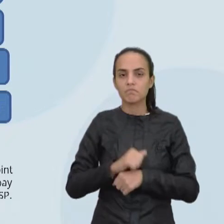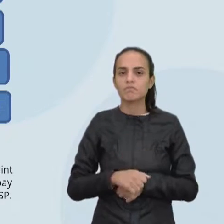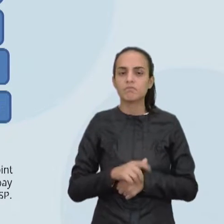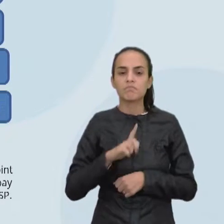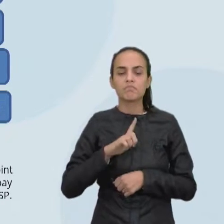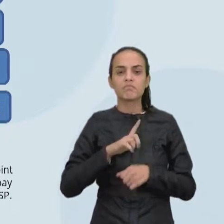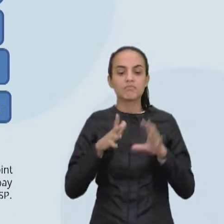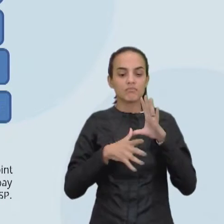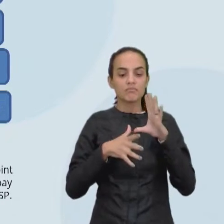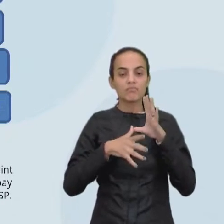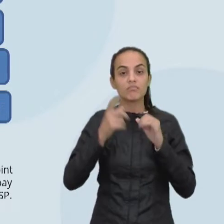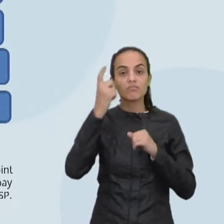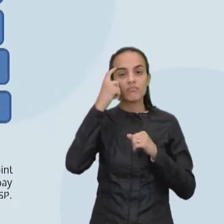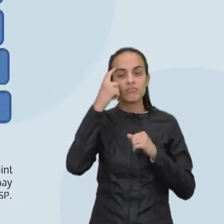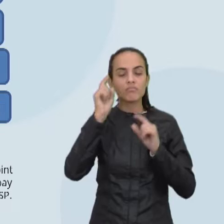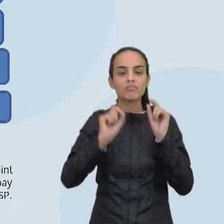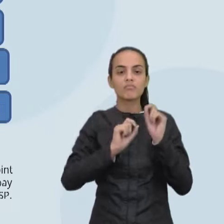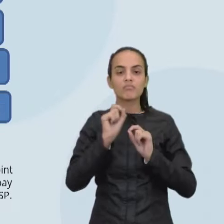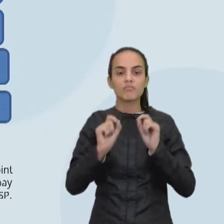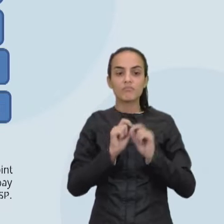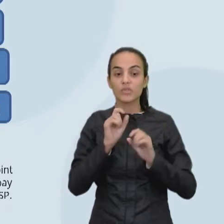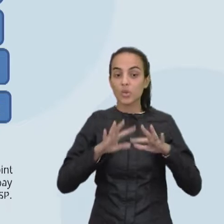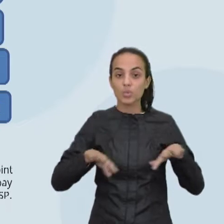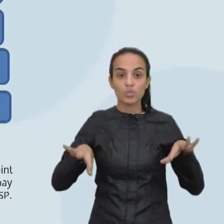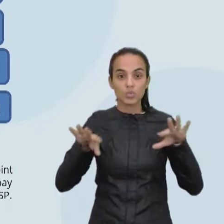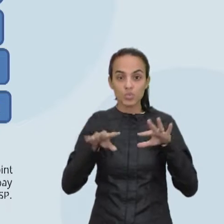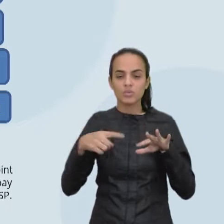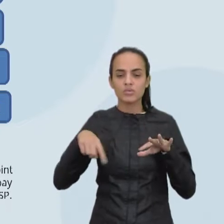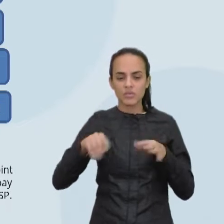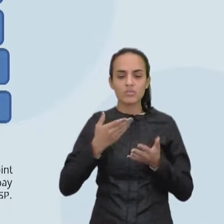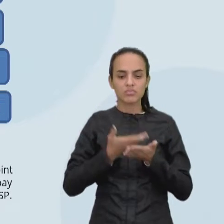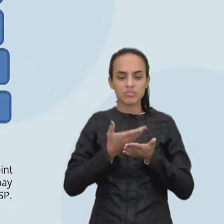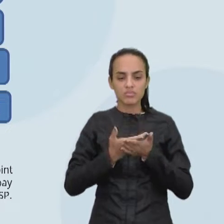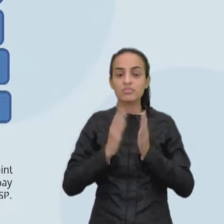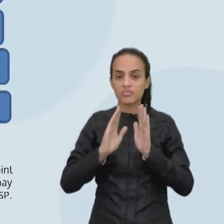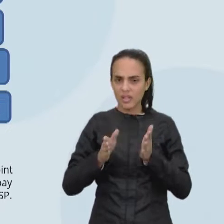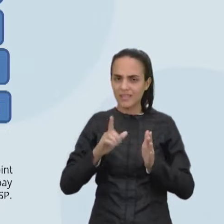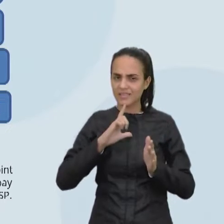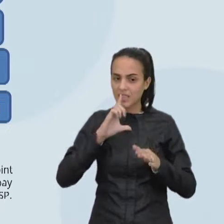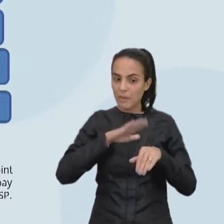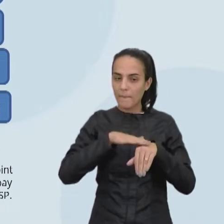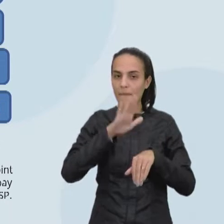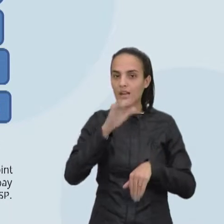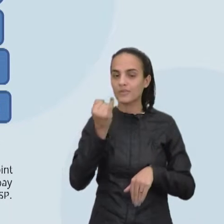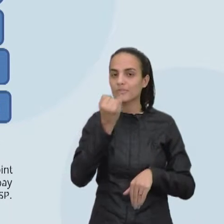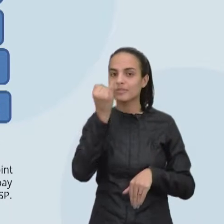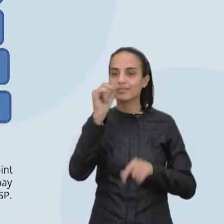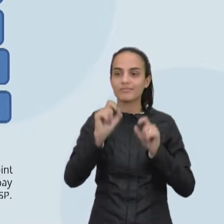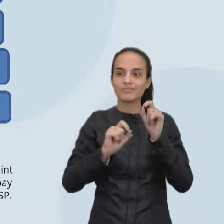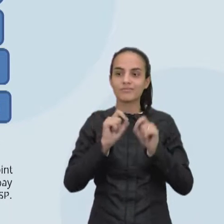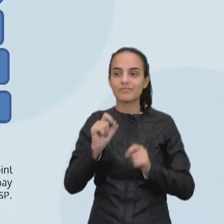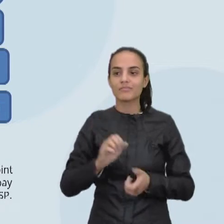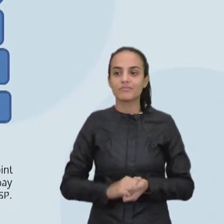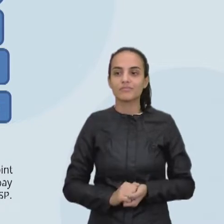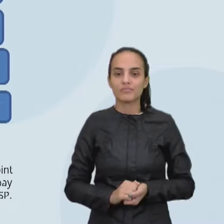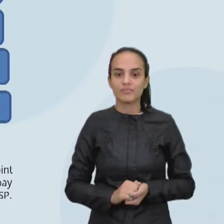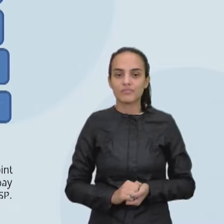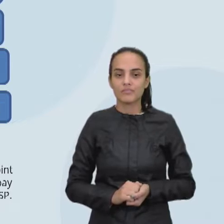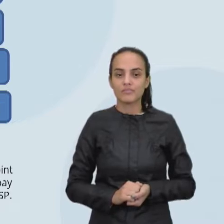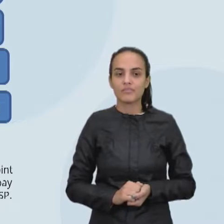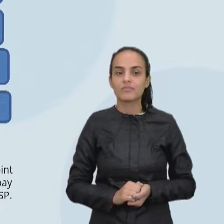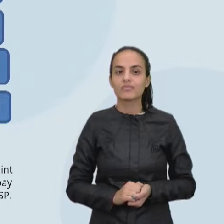nesse mapa mental, hein, Prof. Fernanda? Tudo que a gente já estudou. E tem uma coisa a mais nesse mapa mental. Caso ele